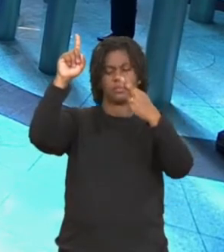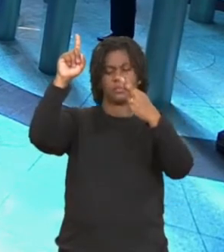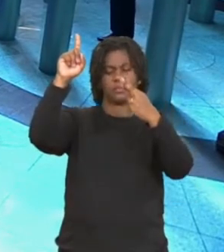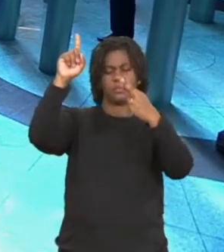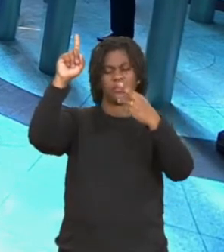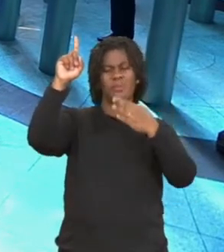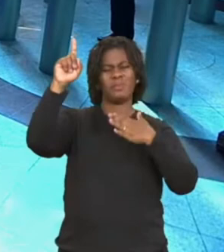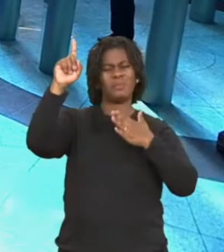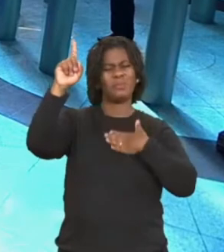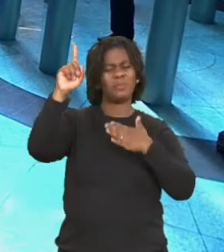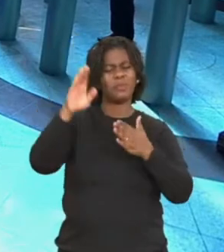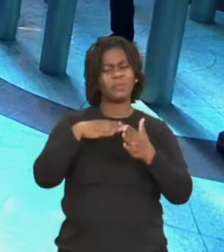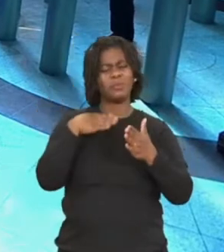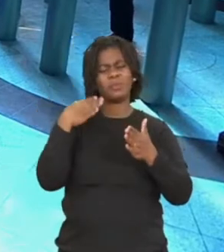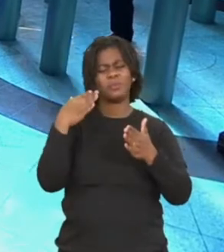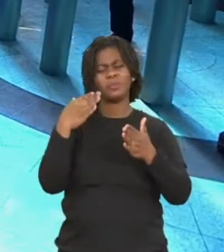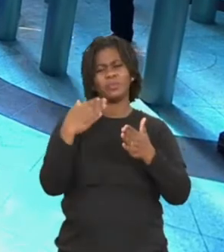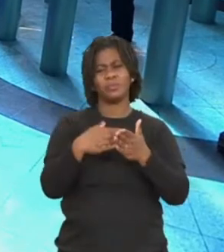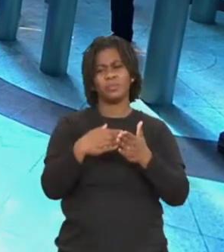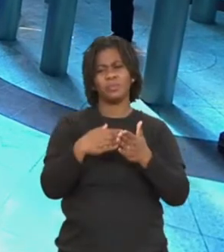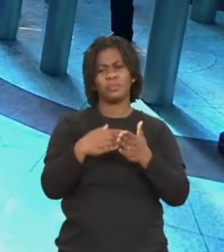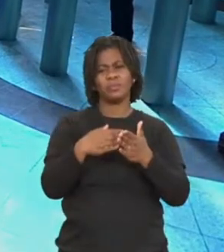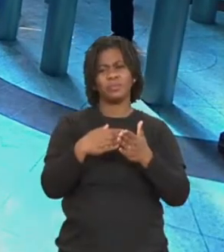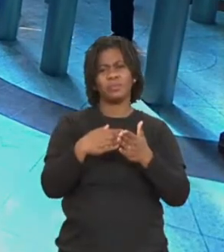meu tudo,